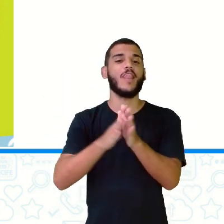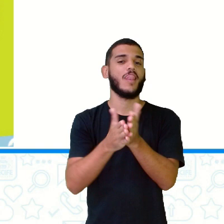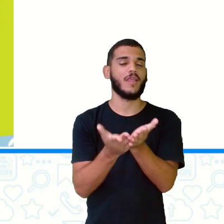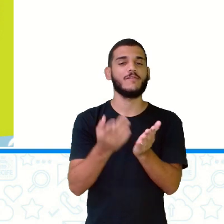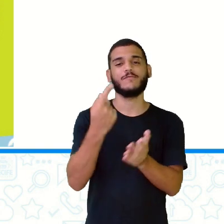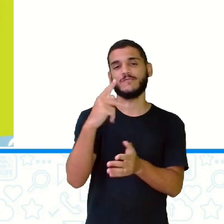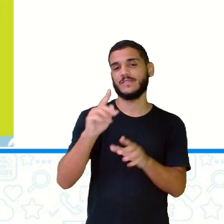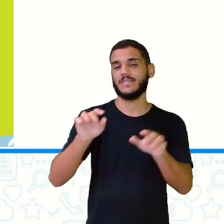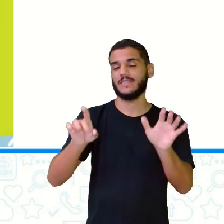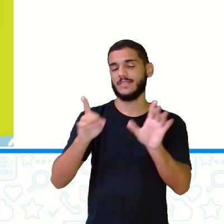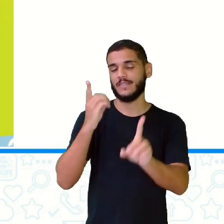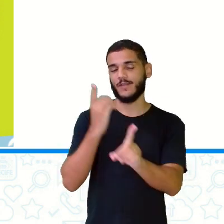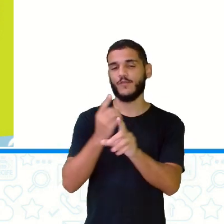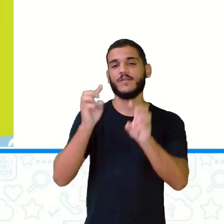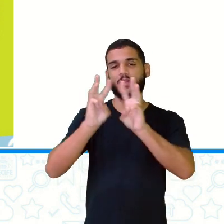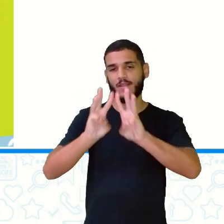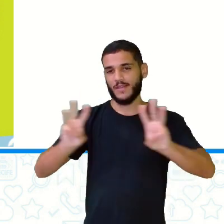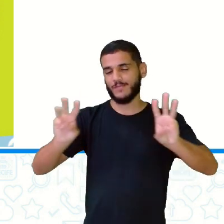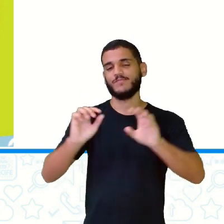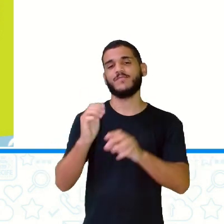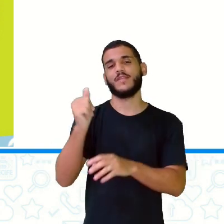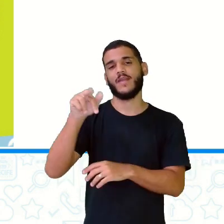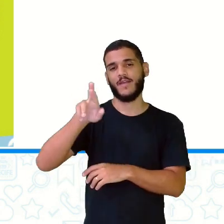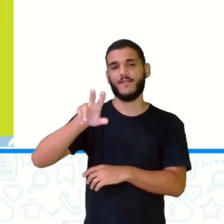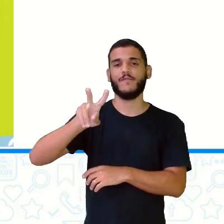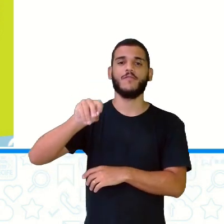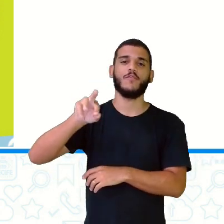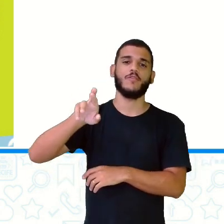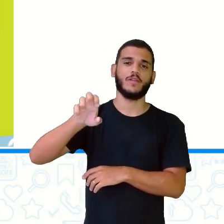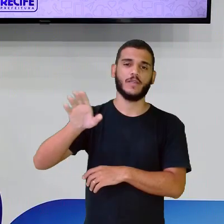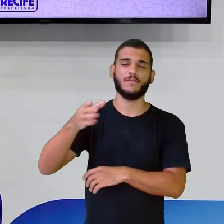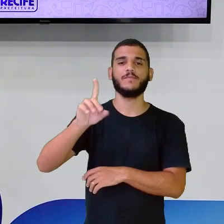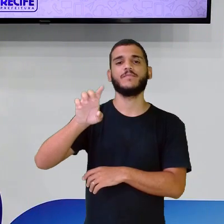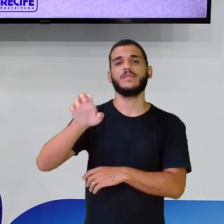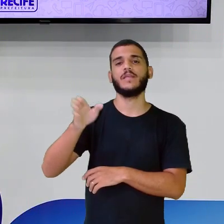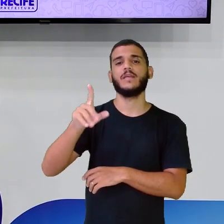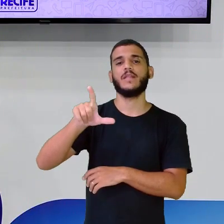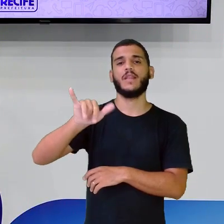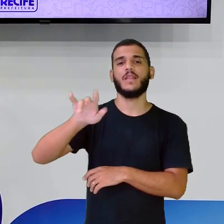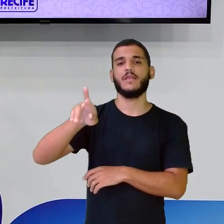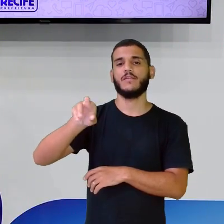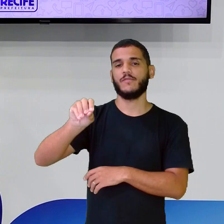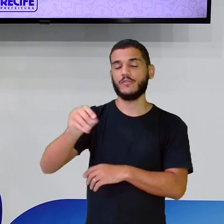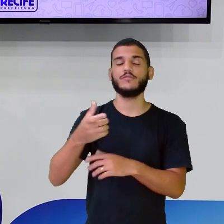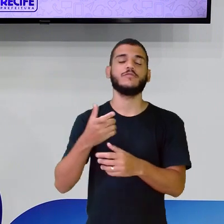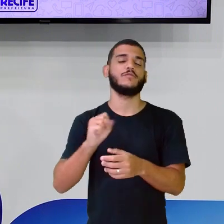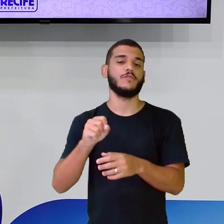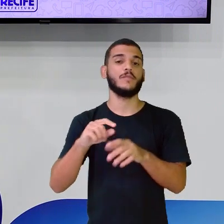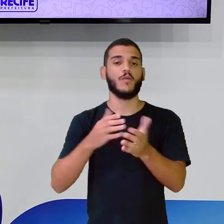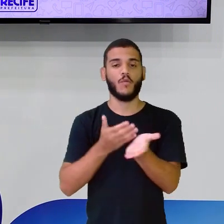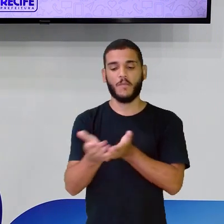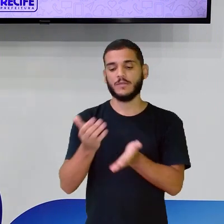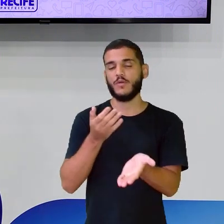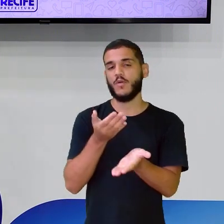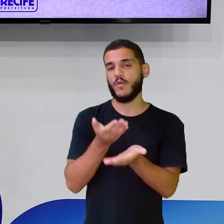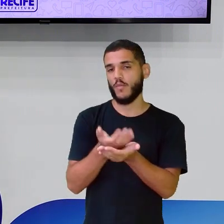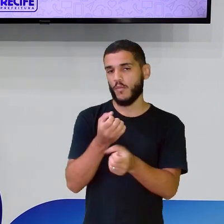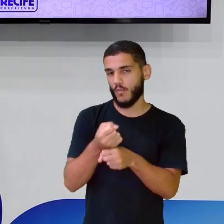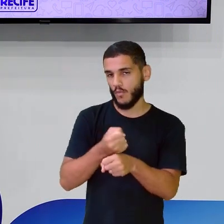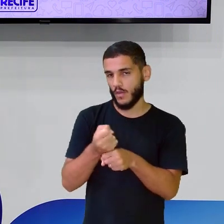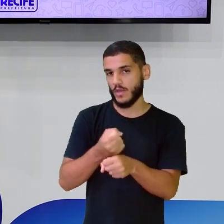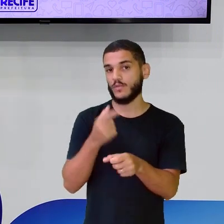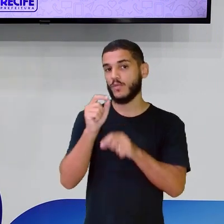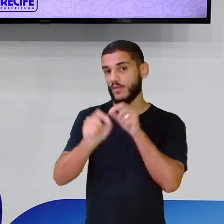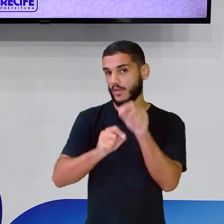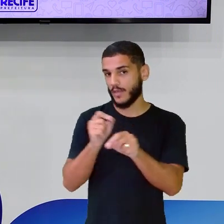na árvore de livros também, tá? Lembra, a gente começou o ano fazendo leituras, né, sobre livros da